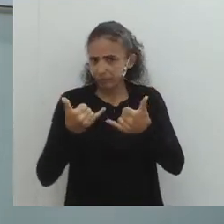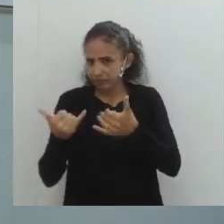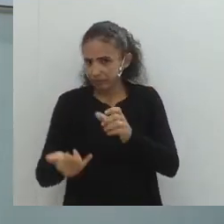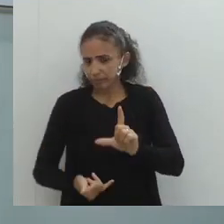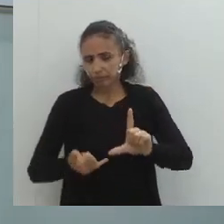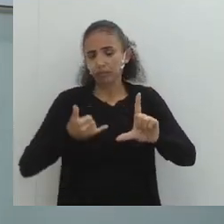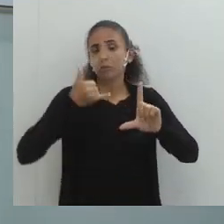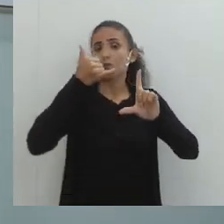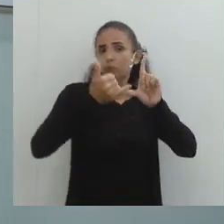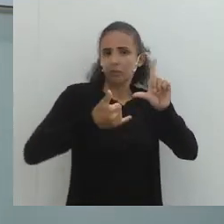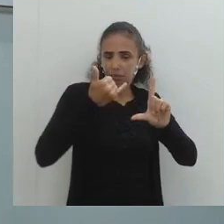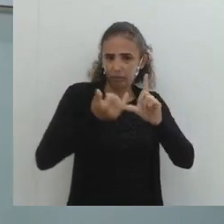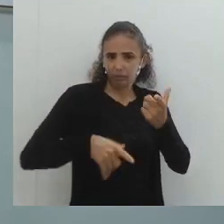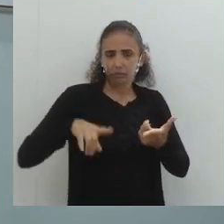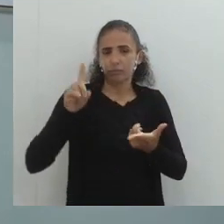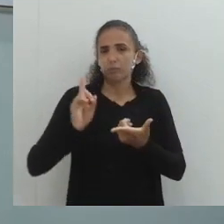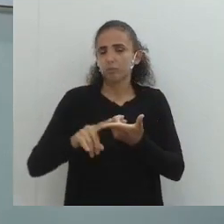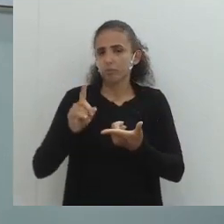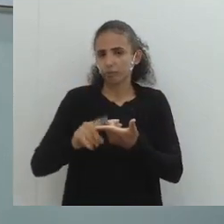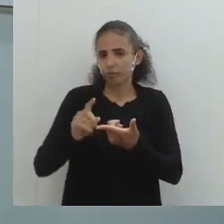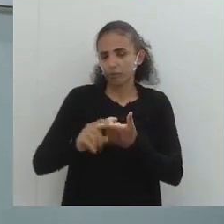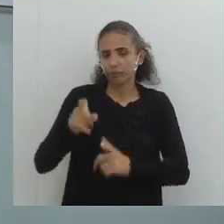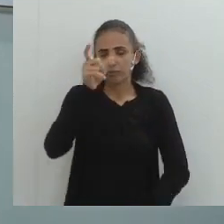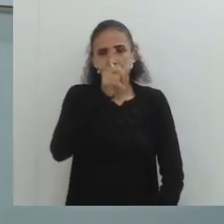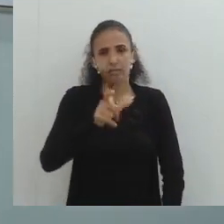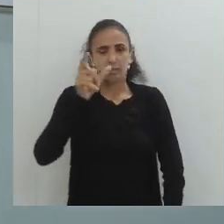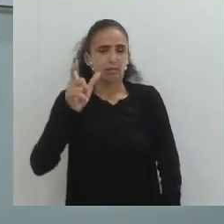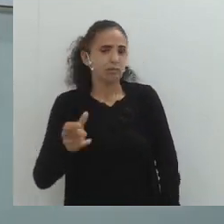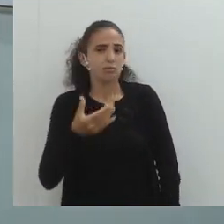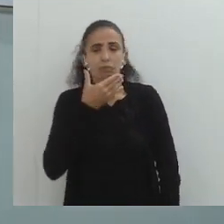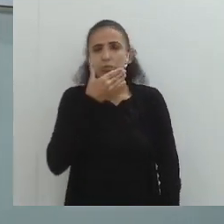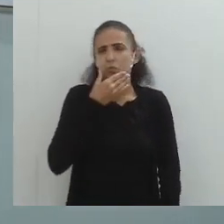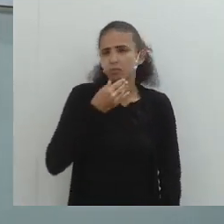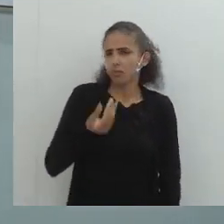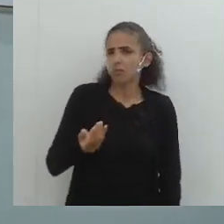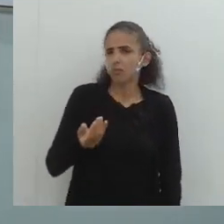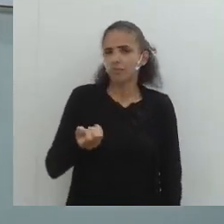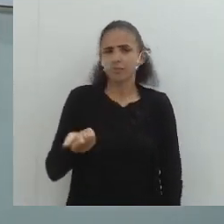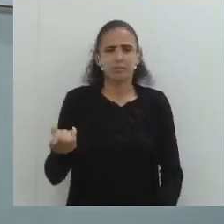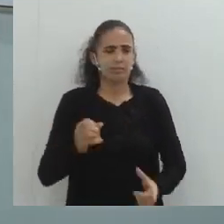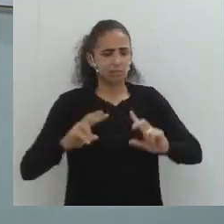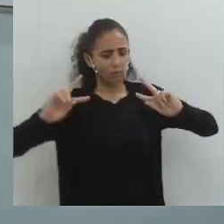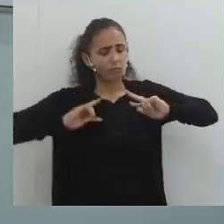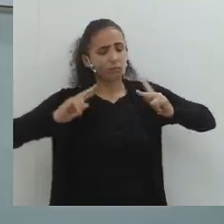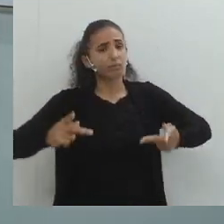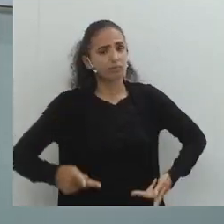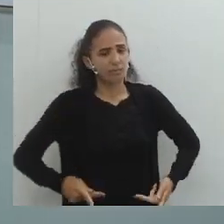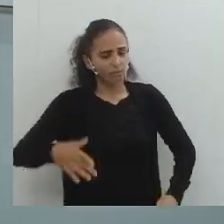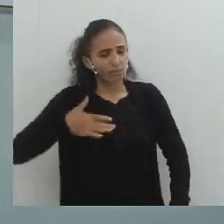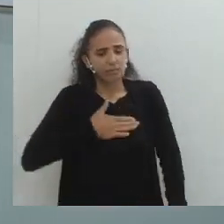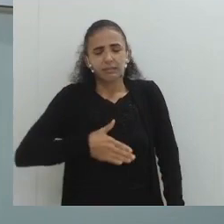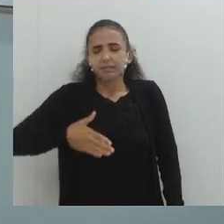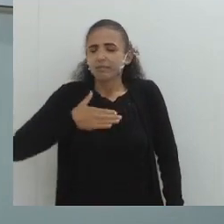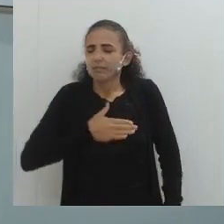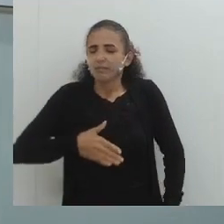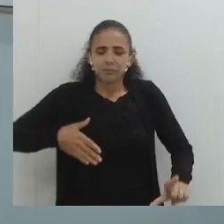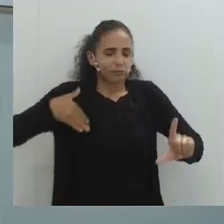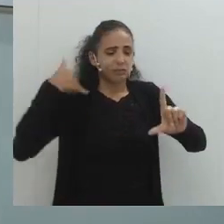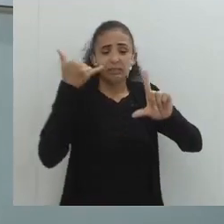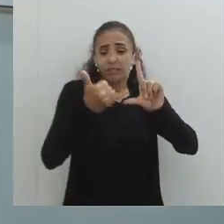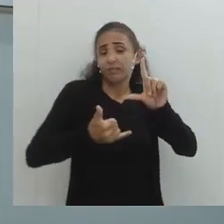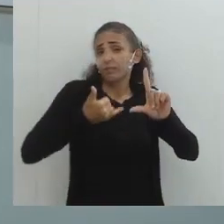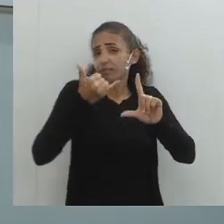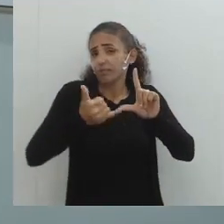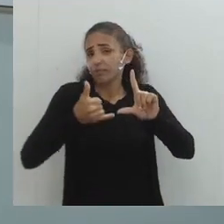o homus ludens, ou seja, o homem é o homem lúdico, é o homem associado ao prazer, é o homem associado